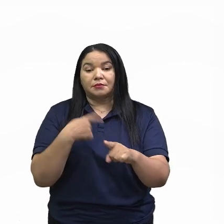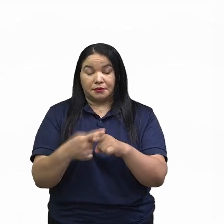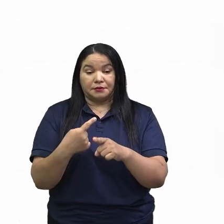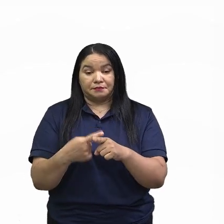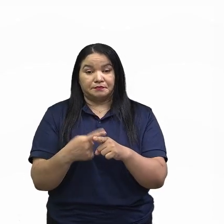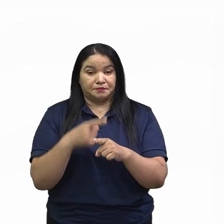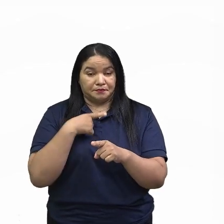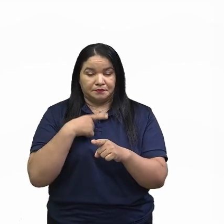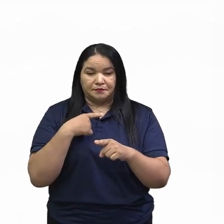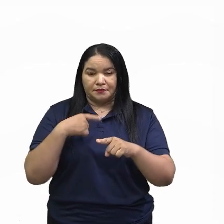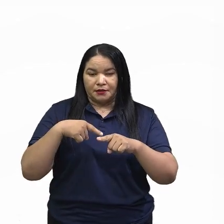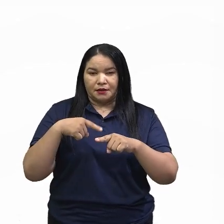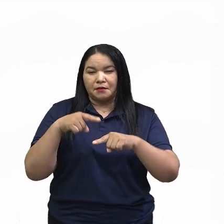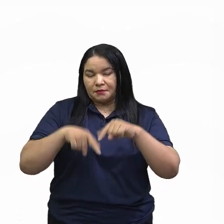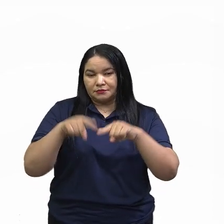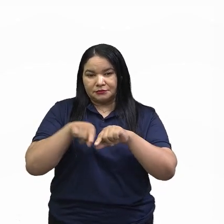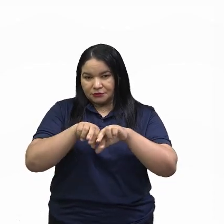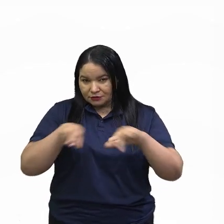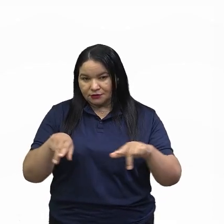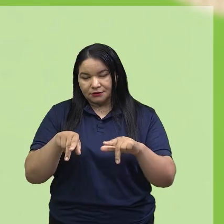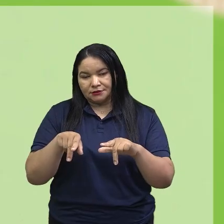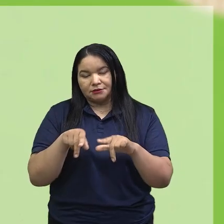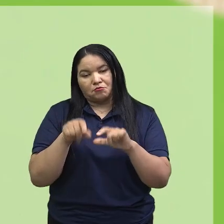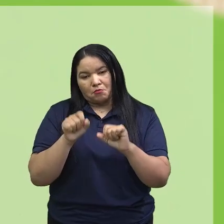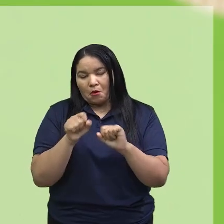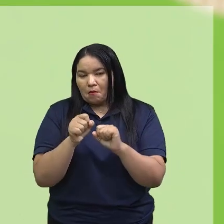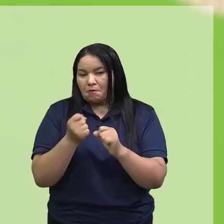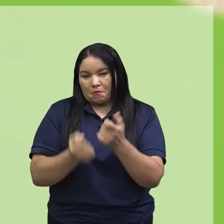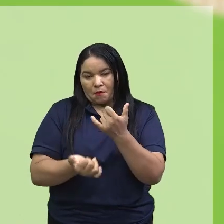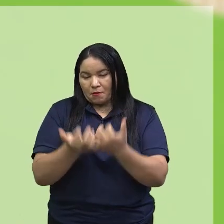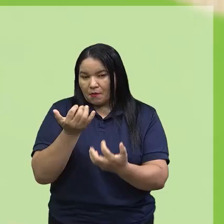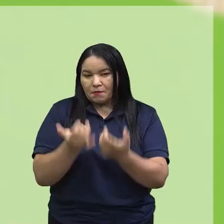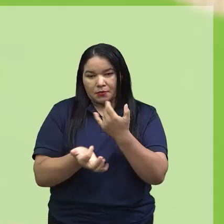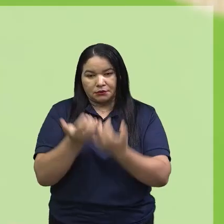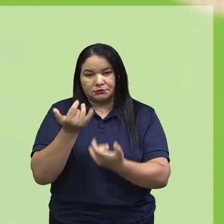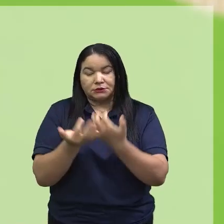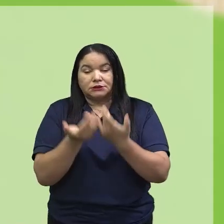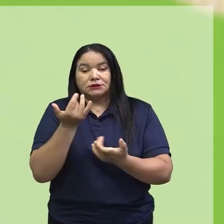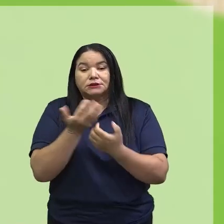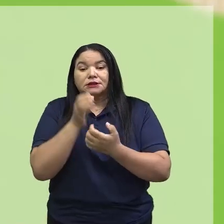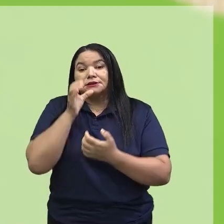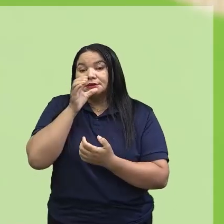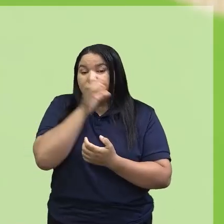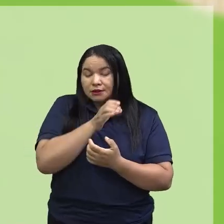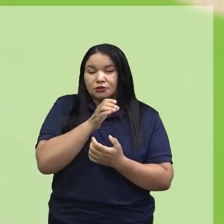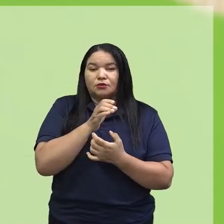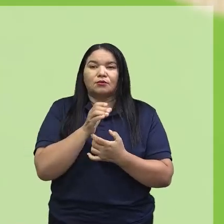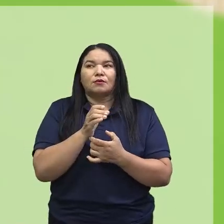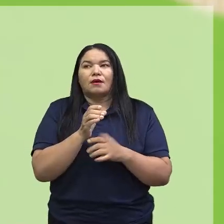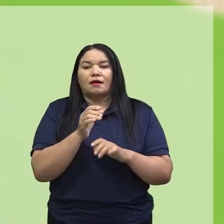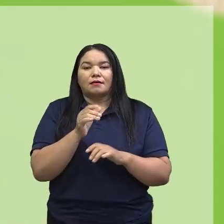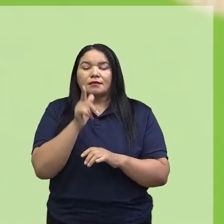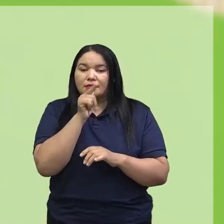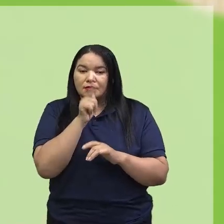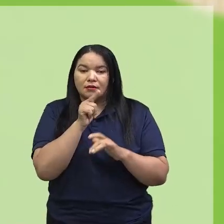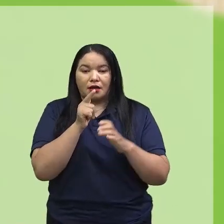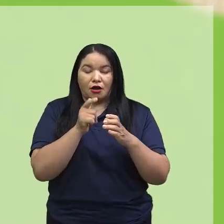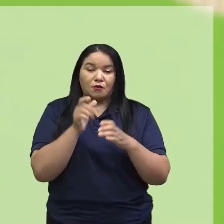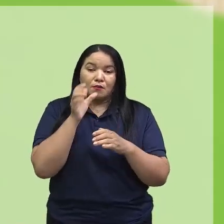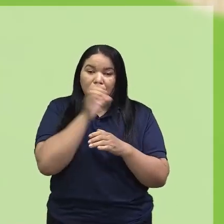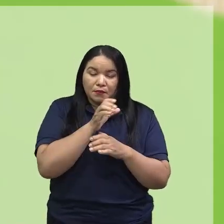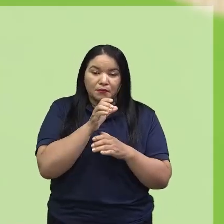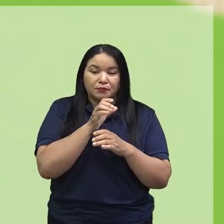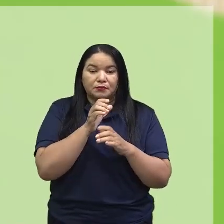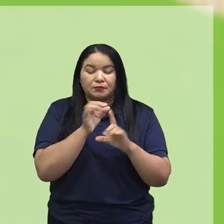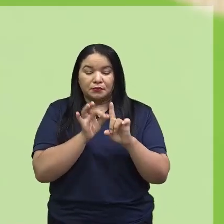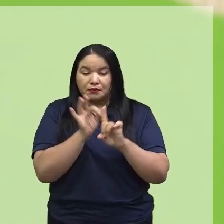desses materiais servirem para serem queimados, para gerar calor e aquecer a água, né, que libera água